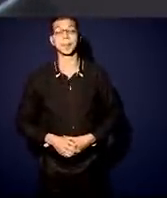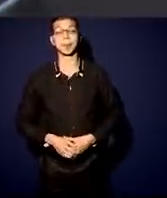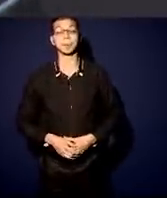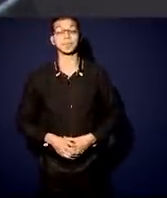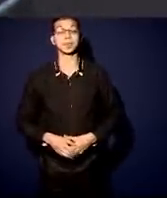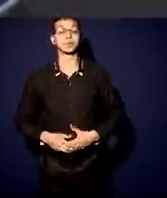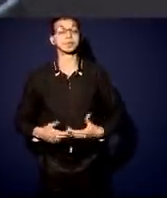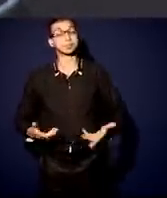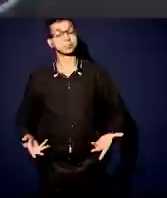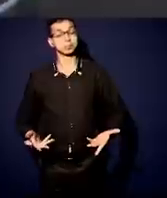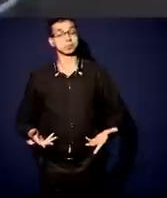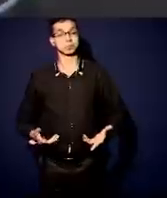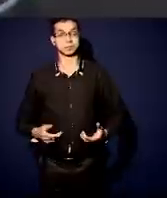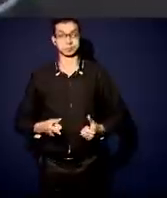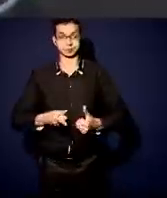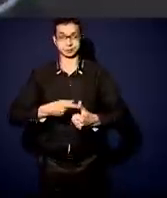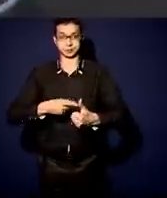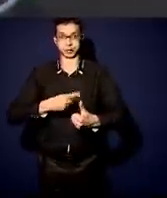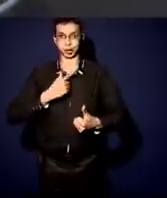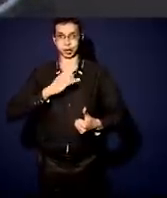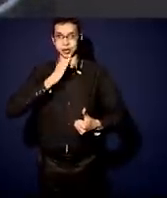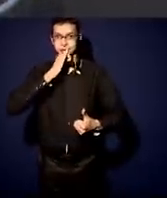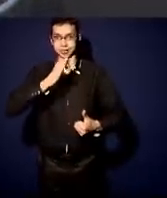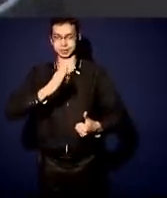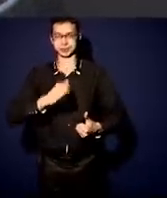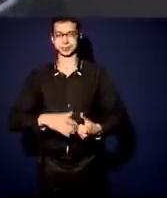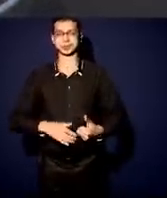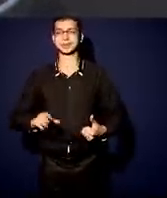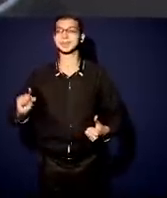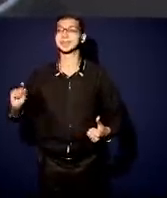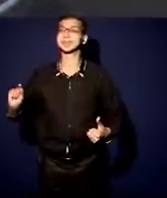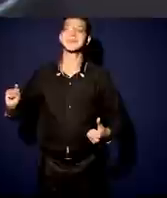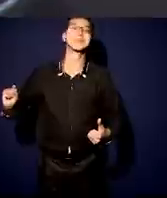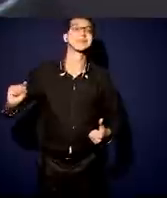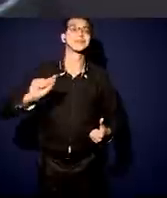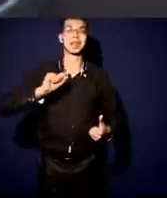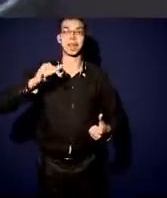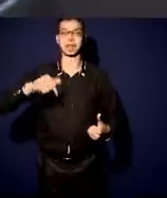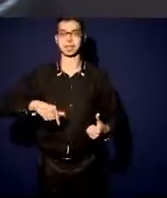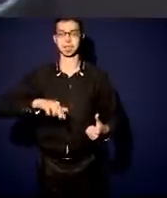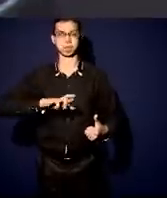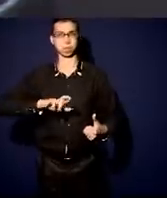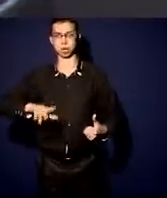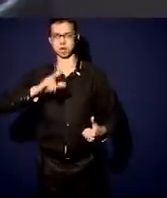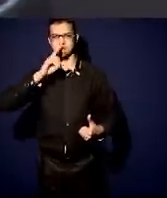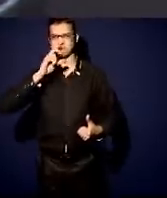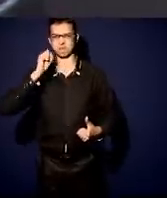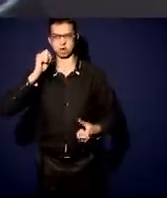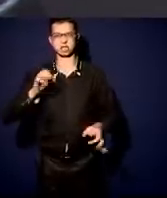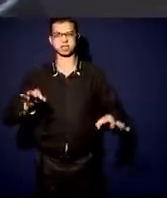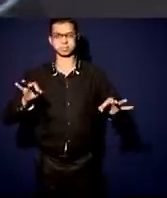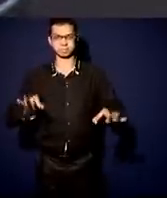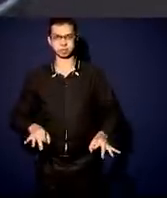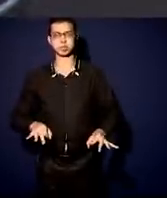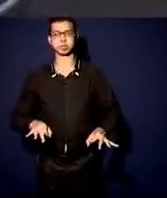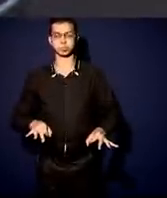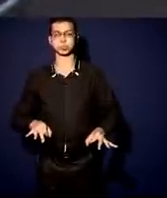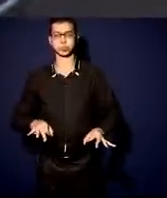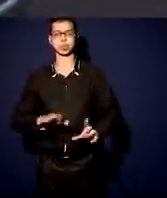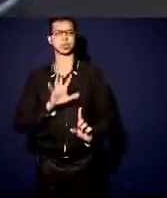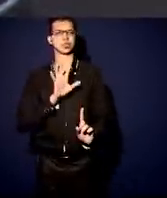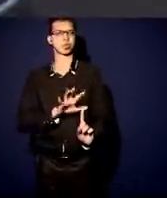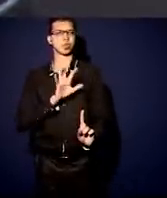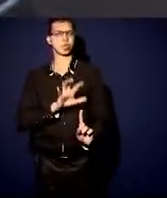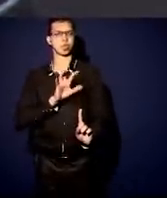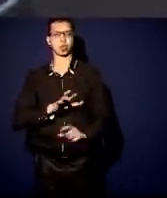então primeiro ponto ninguém aqui é um inflation é um radical do inflation target que sobre